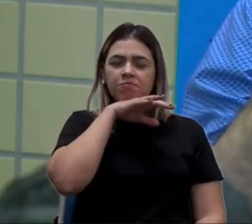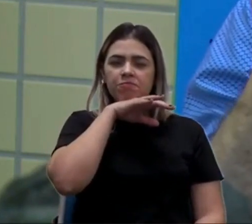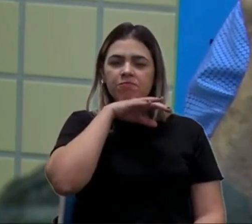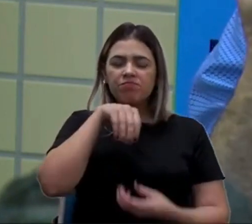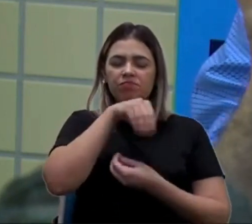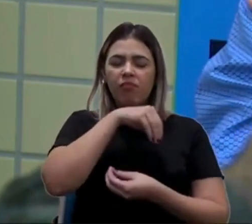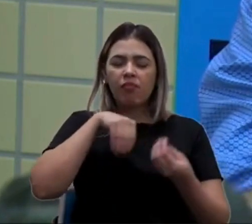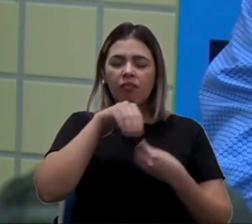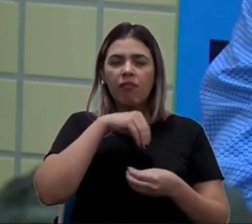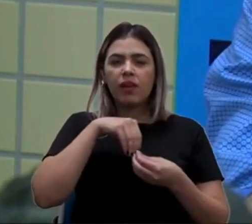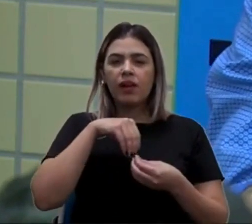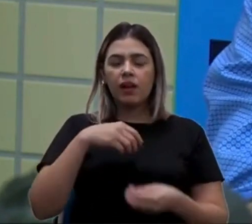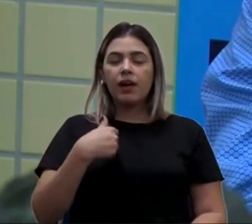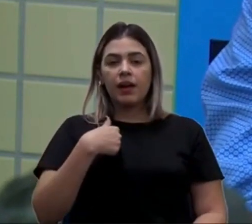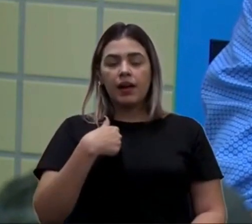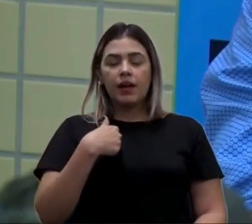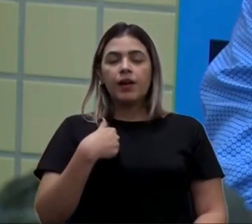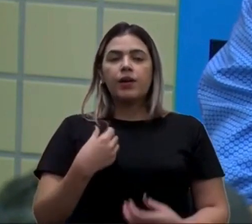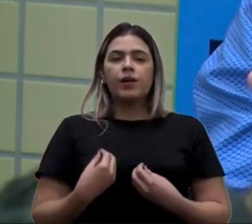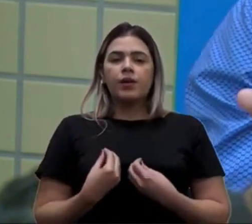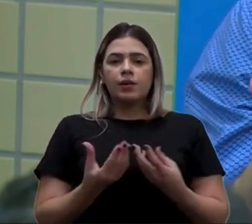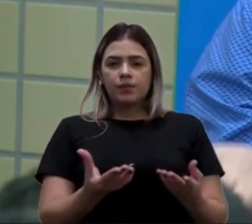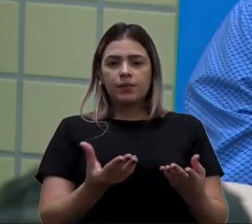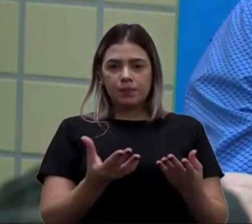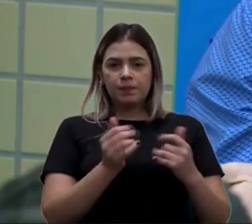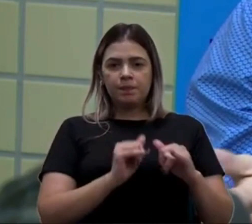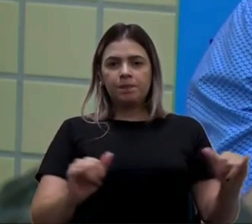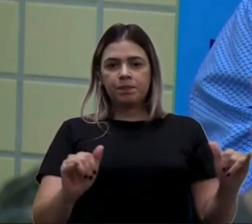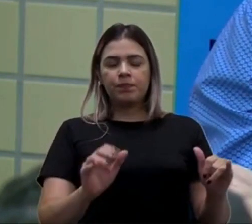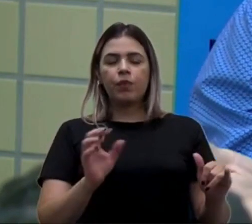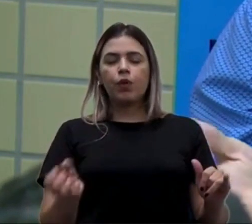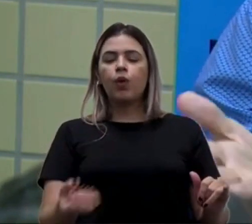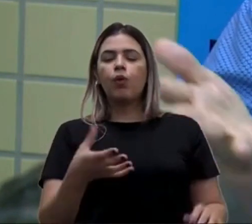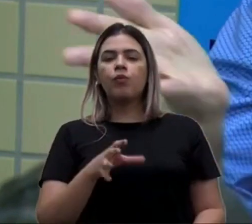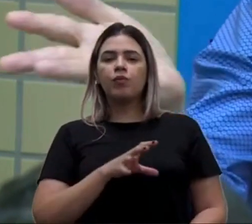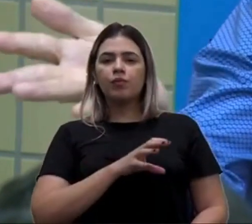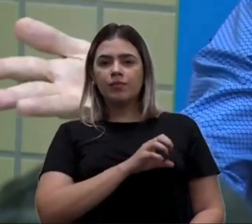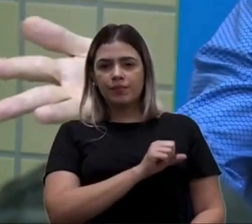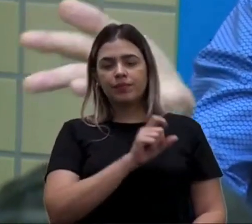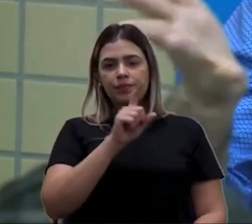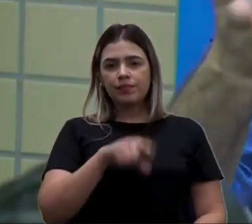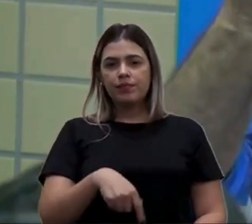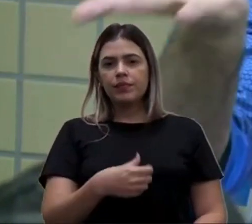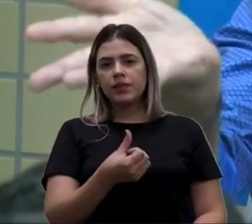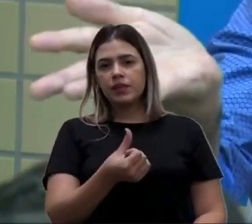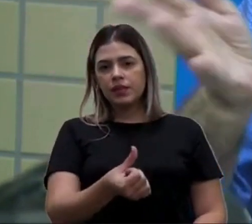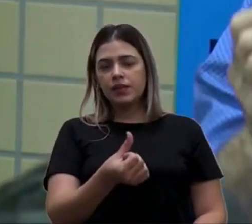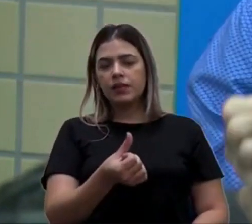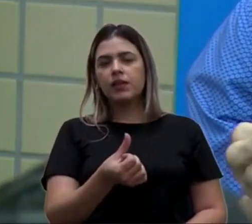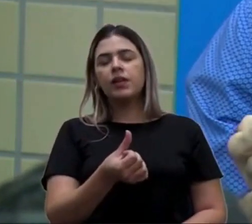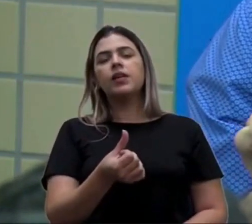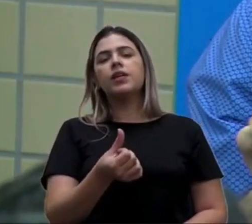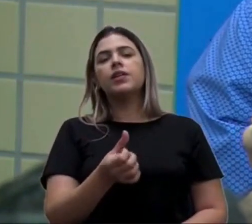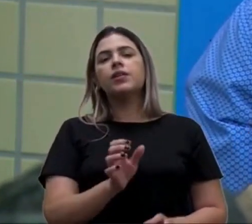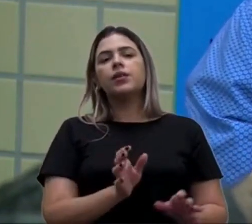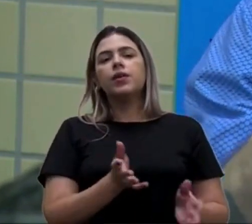eu submetia esse meu novo romance que está pronto né Eu já eu estou já no sexto tratamento